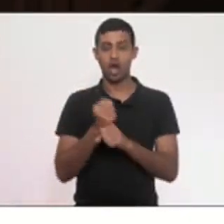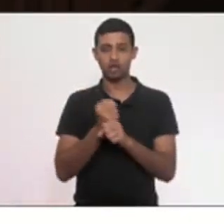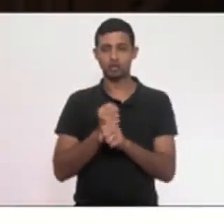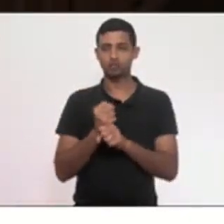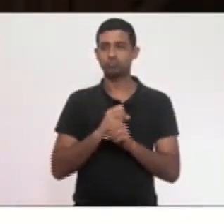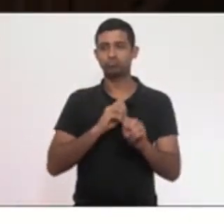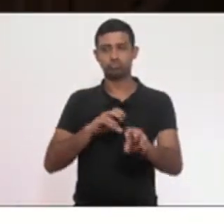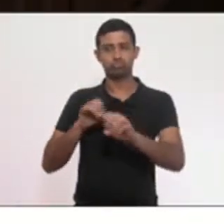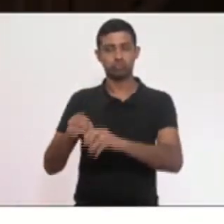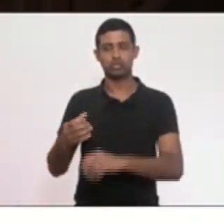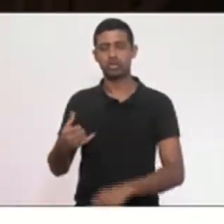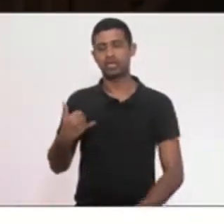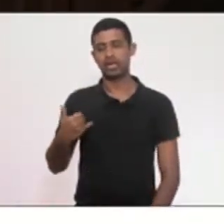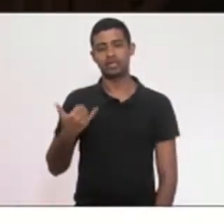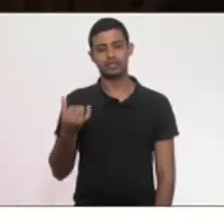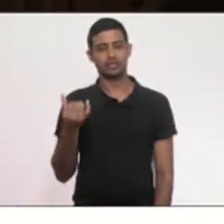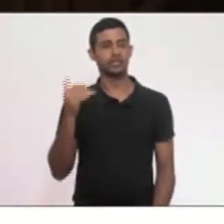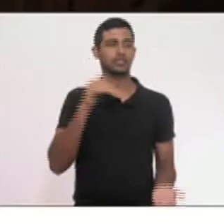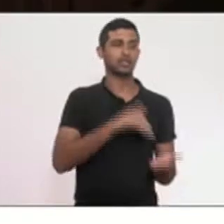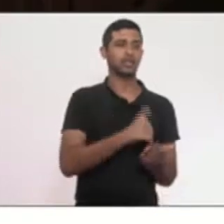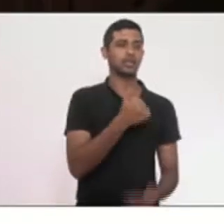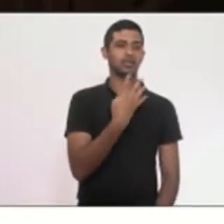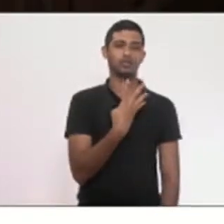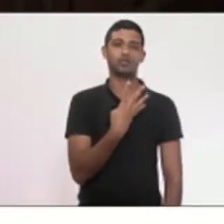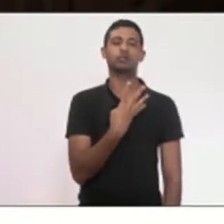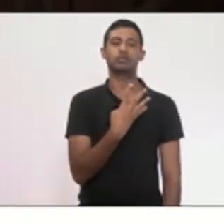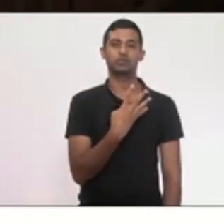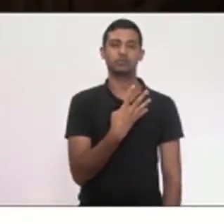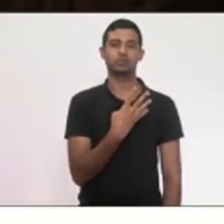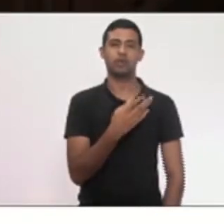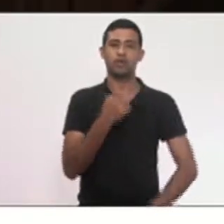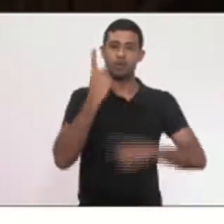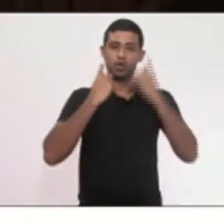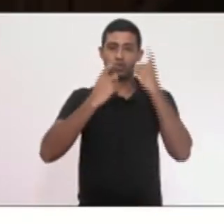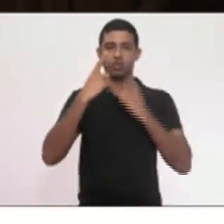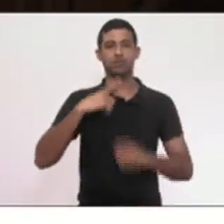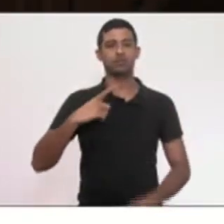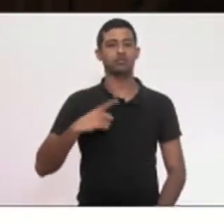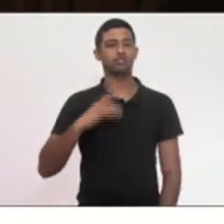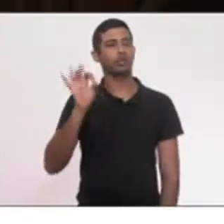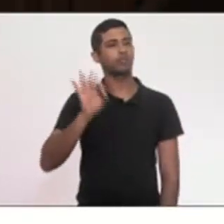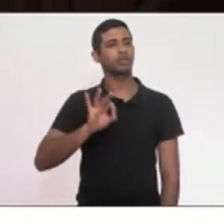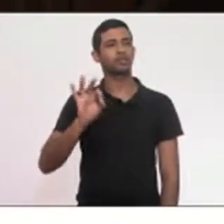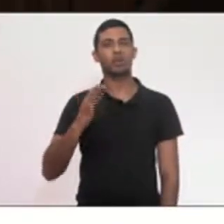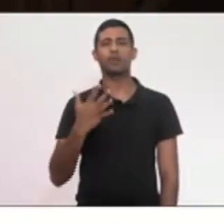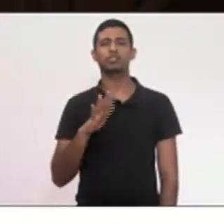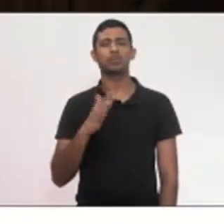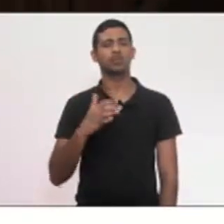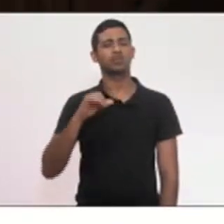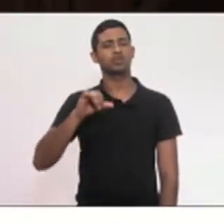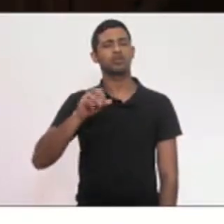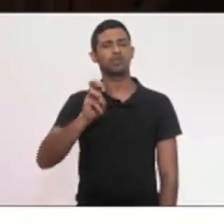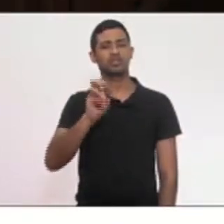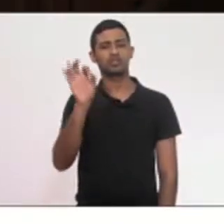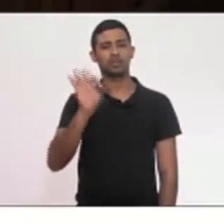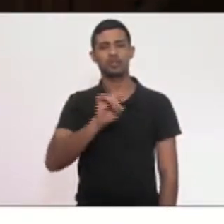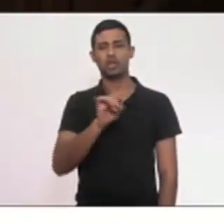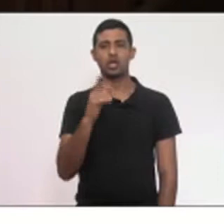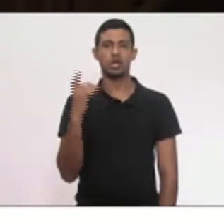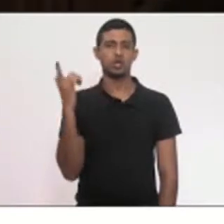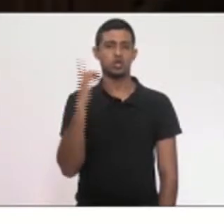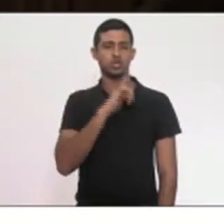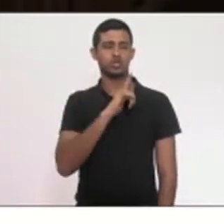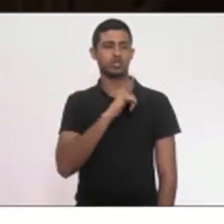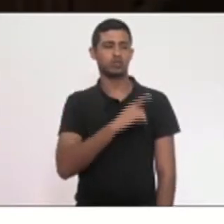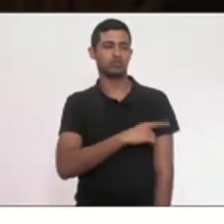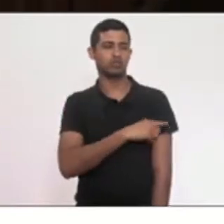anos, com a preocupação de que um percentual na faixa de 95% conclua o ensino